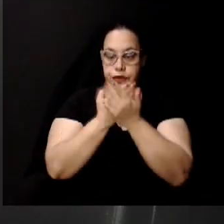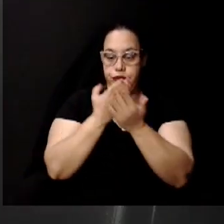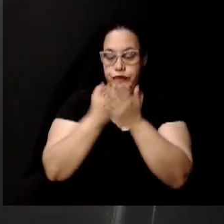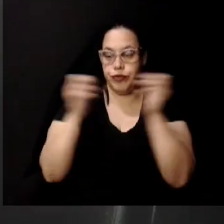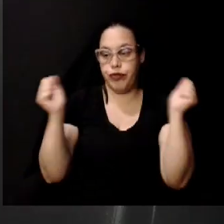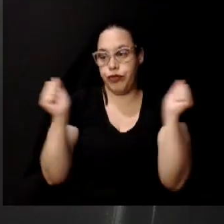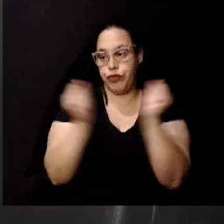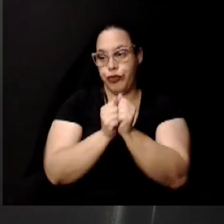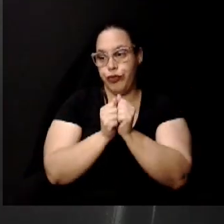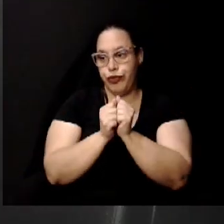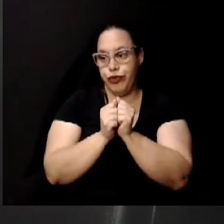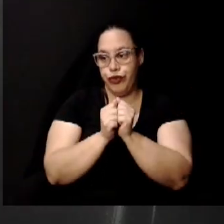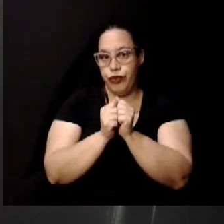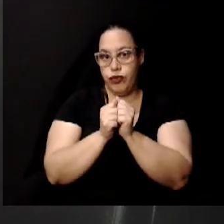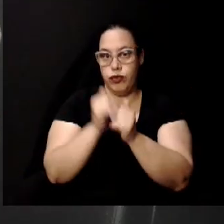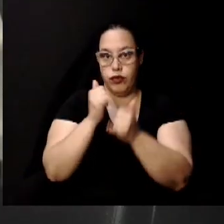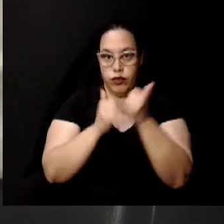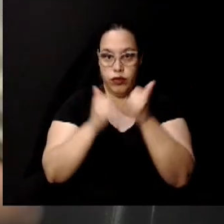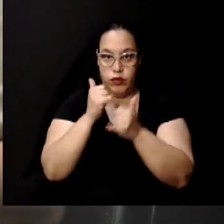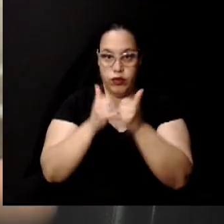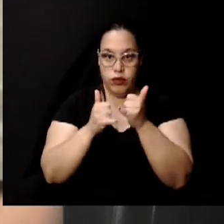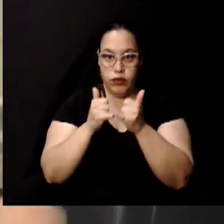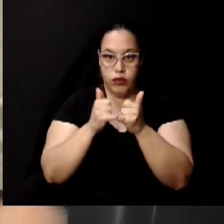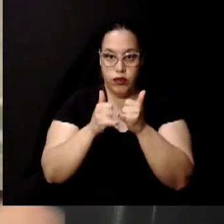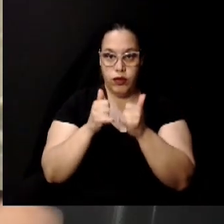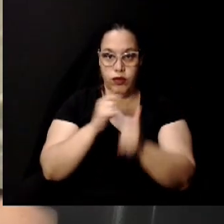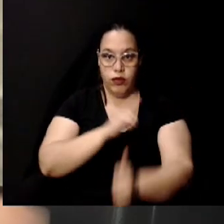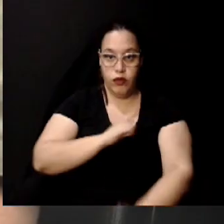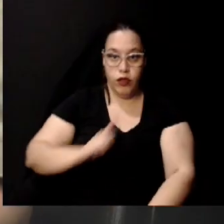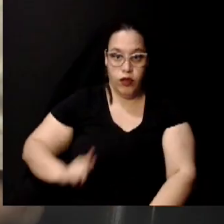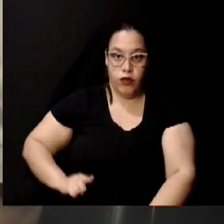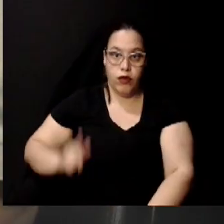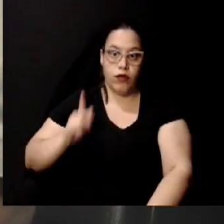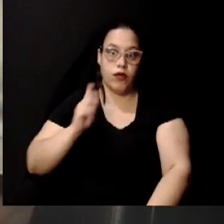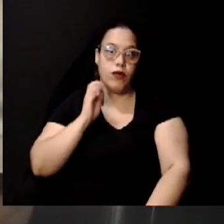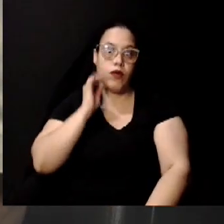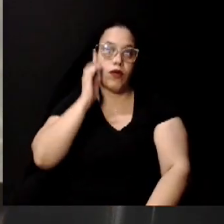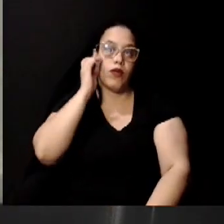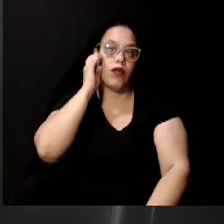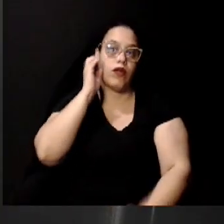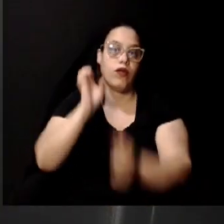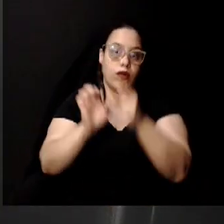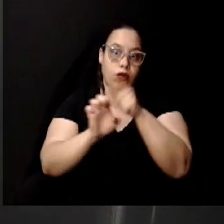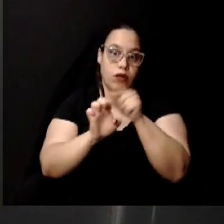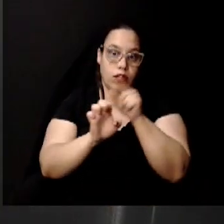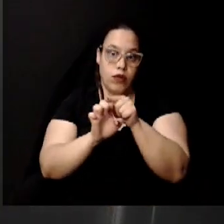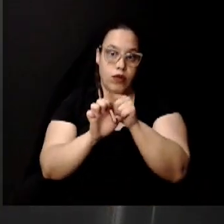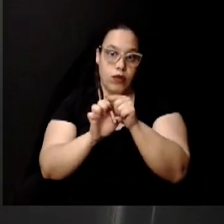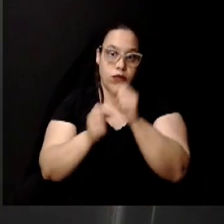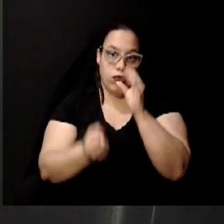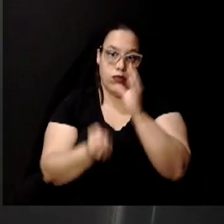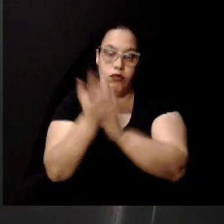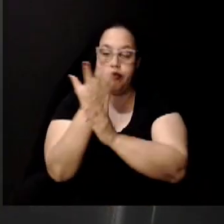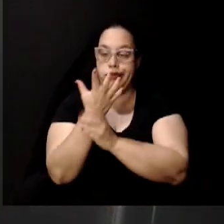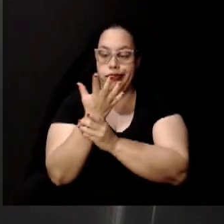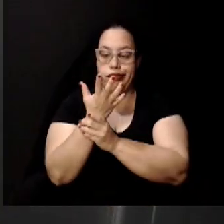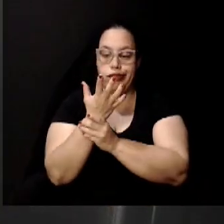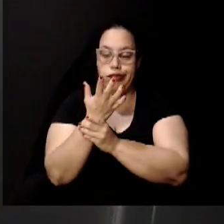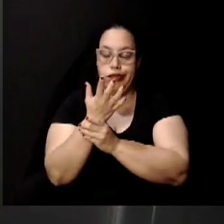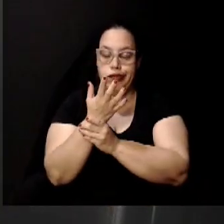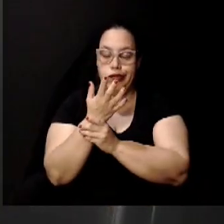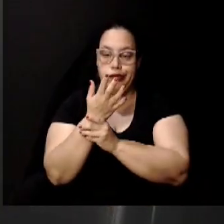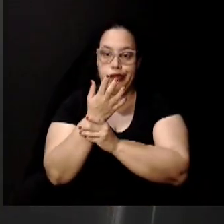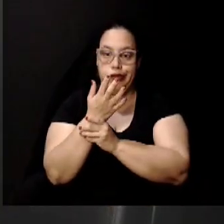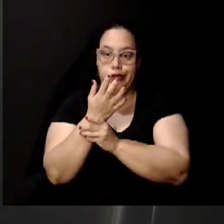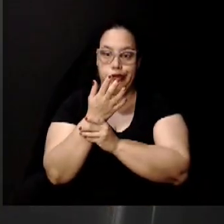muito o projeto de Tarcísio e Dário. Você gera negócios e você você tira da